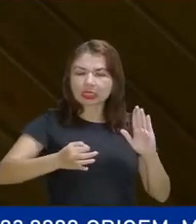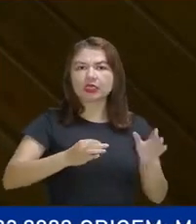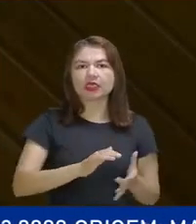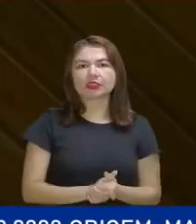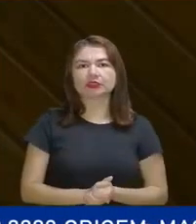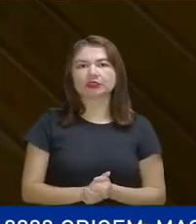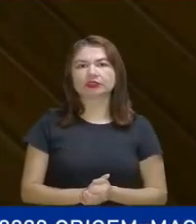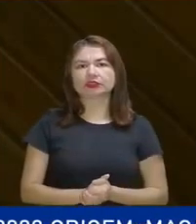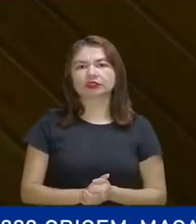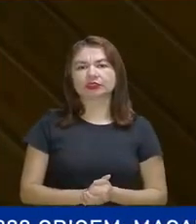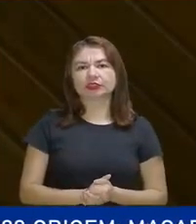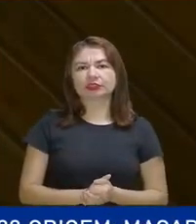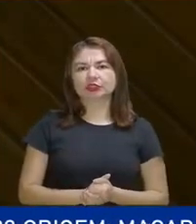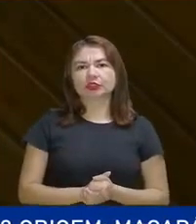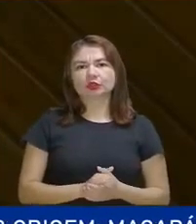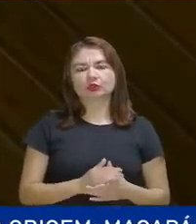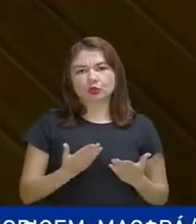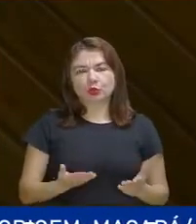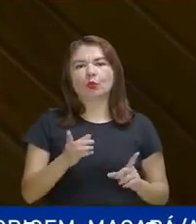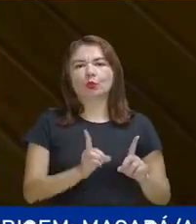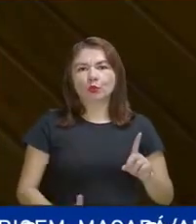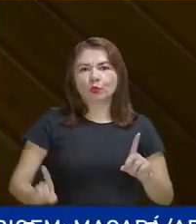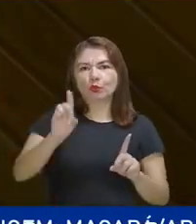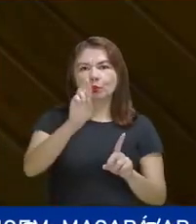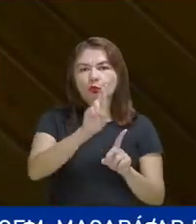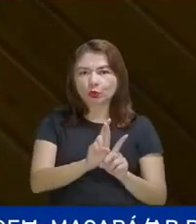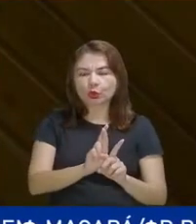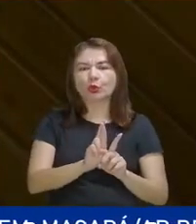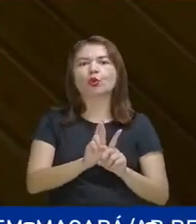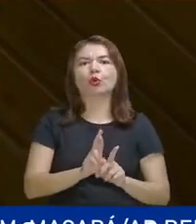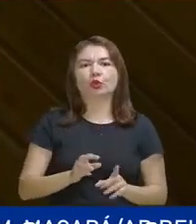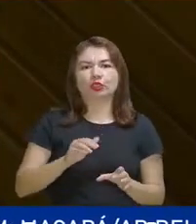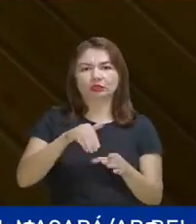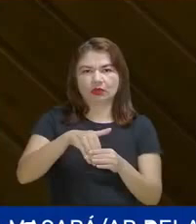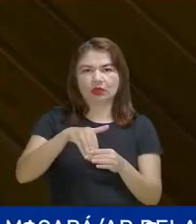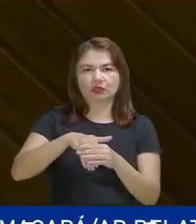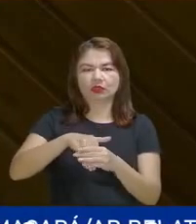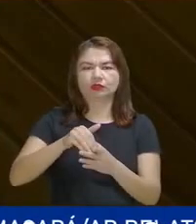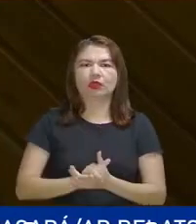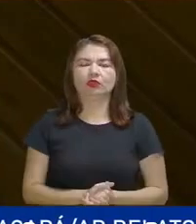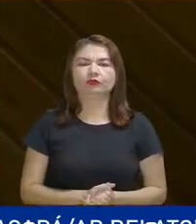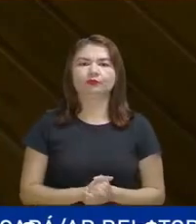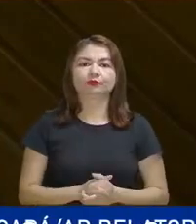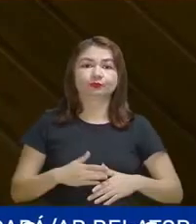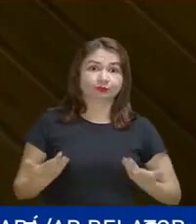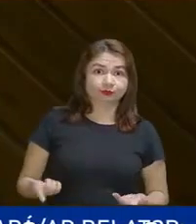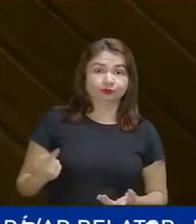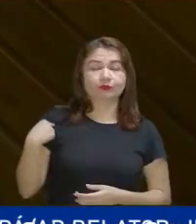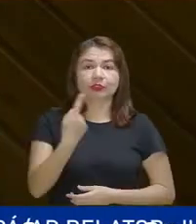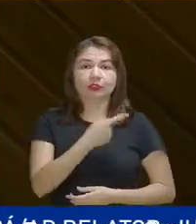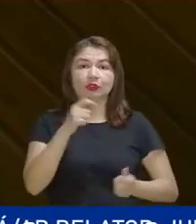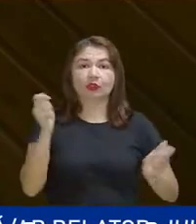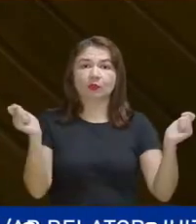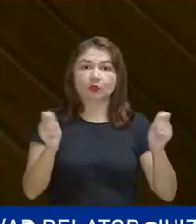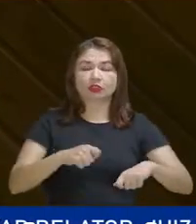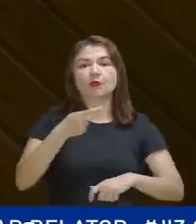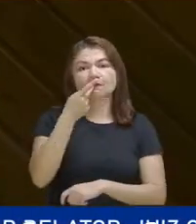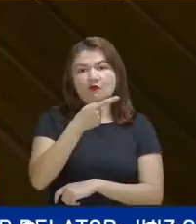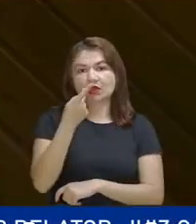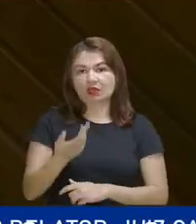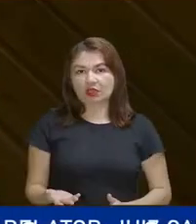zeloso procurador eleitoral, é claro que, para que nós possamos